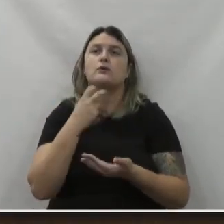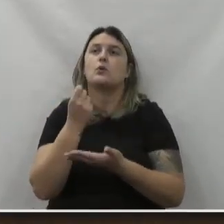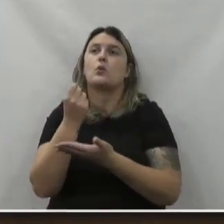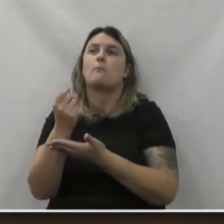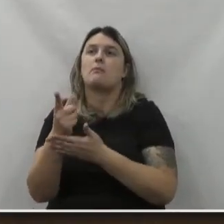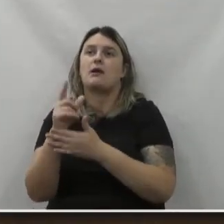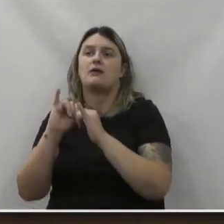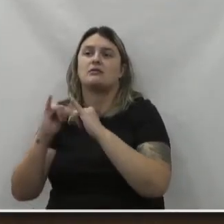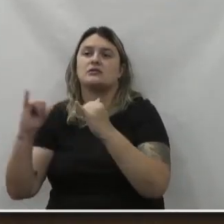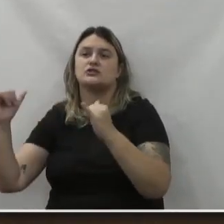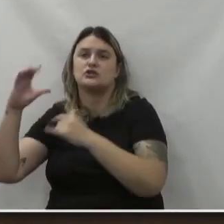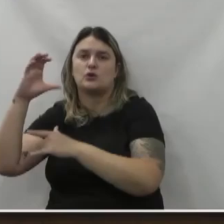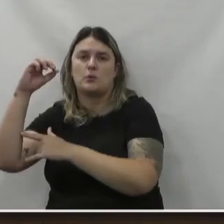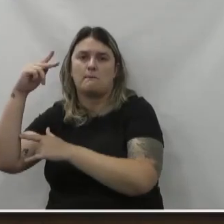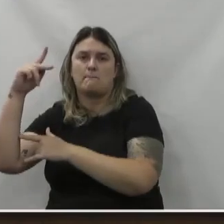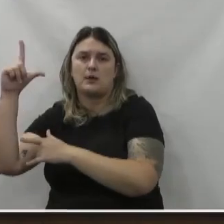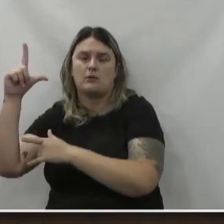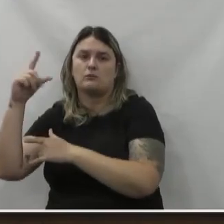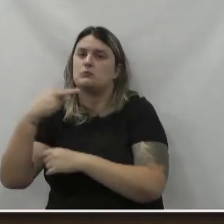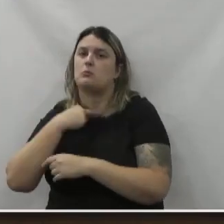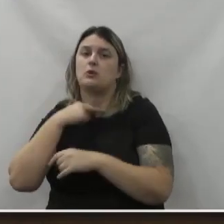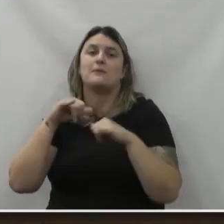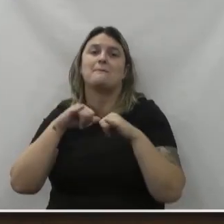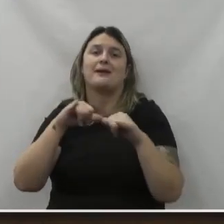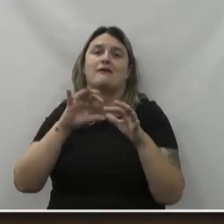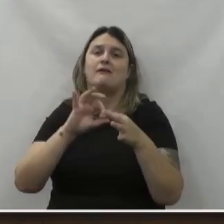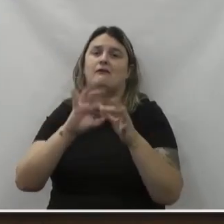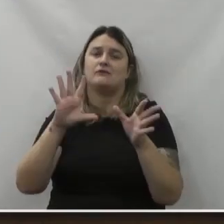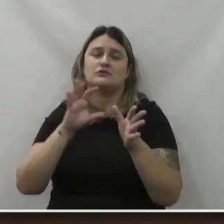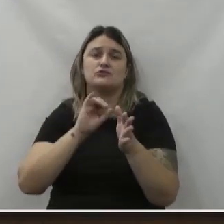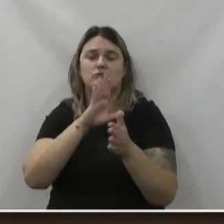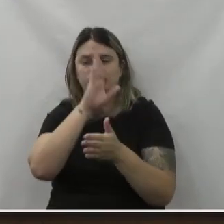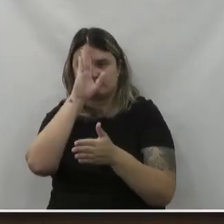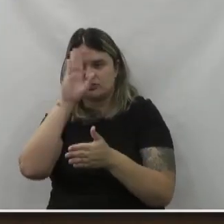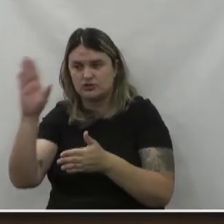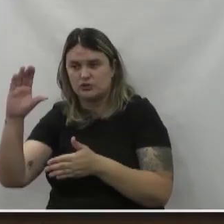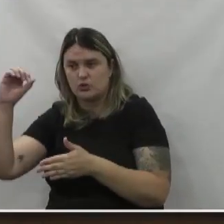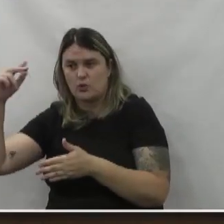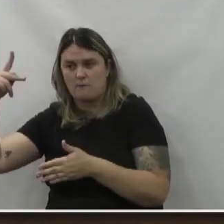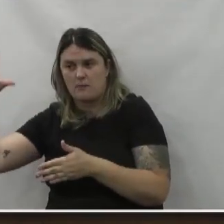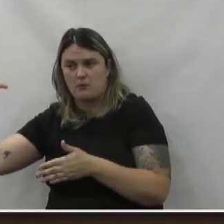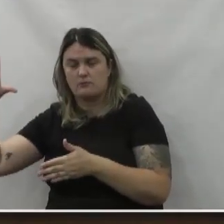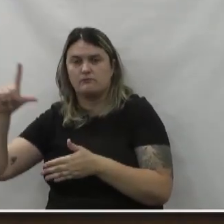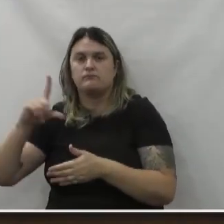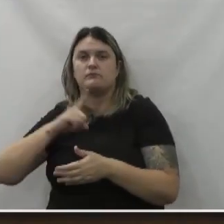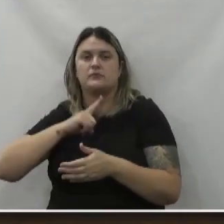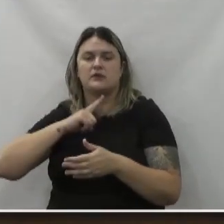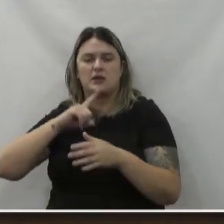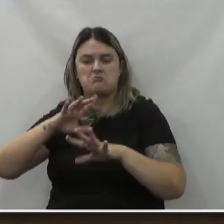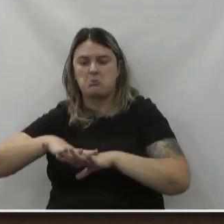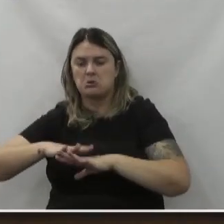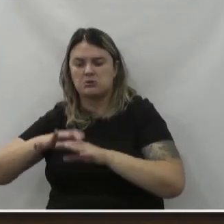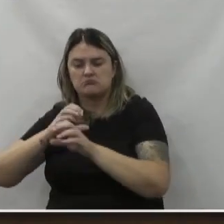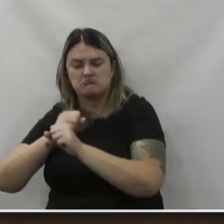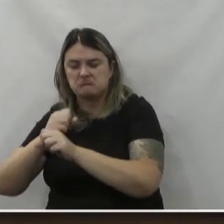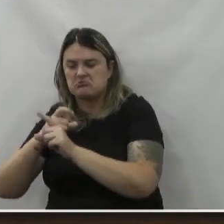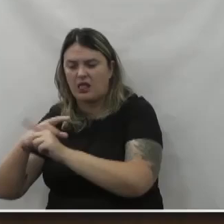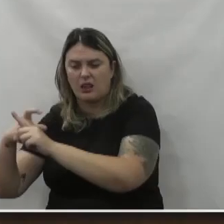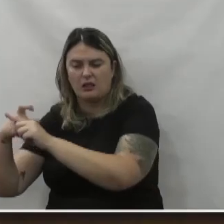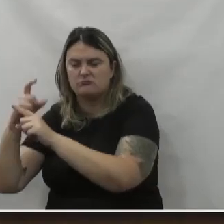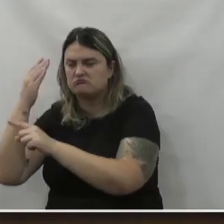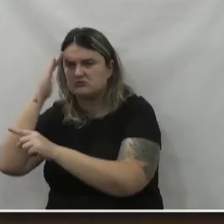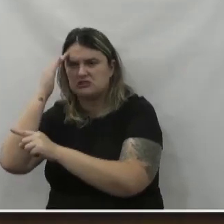Eu entendia que até poderia comprar no Mercado Livre, mas ele só pode comprar da Copel. Tem uma fórmula lá que